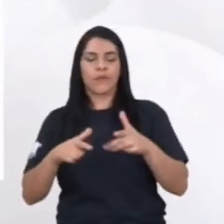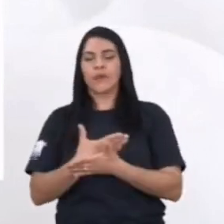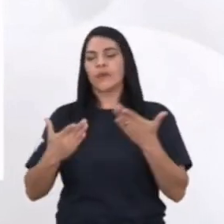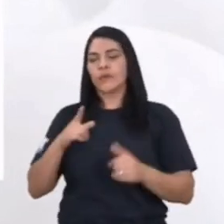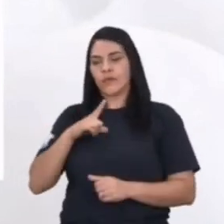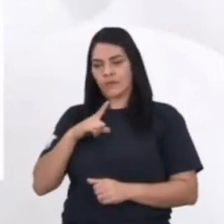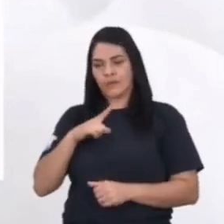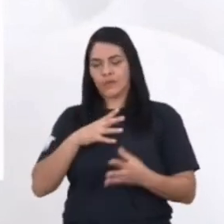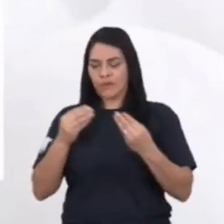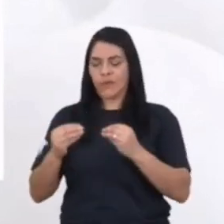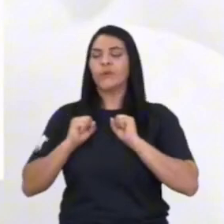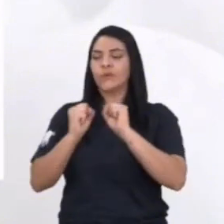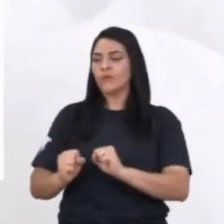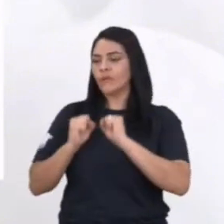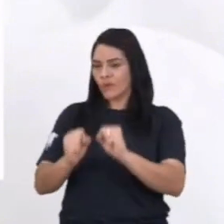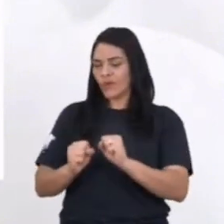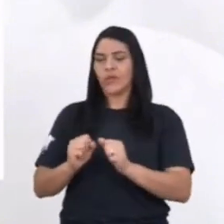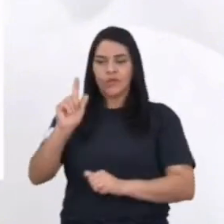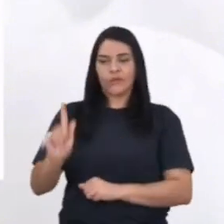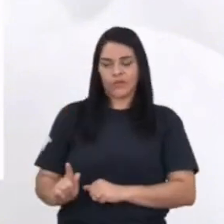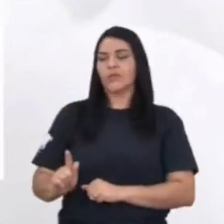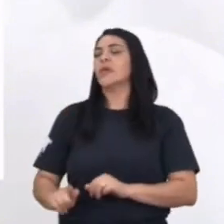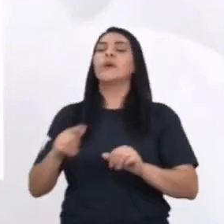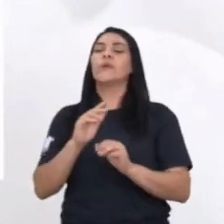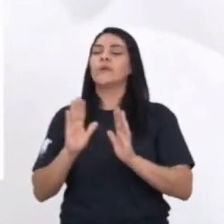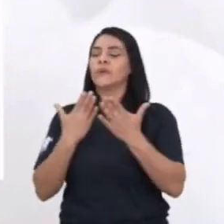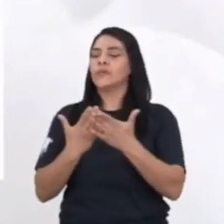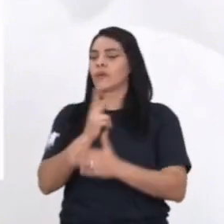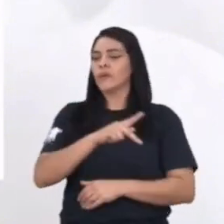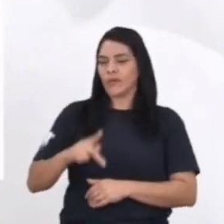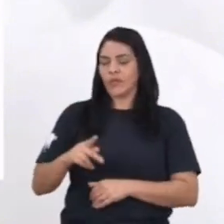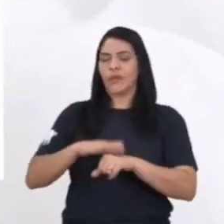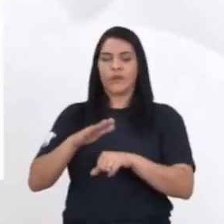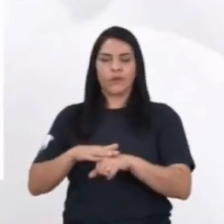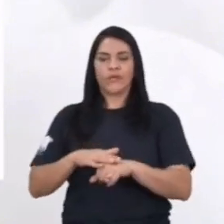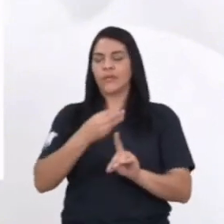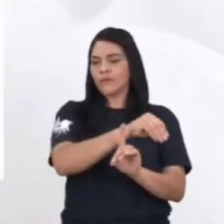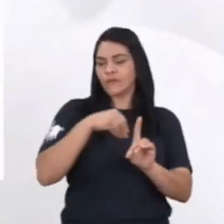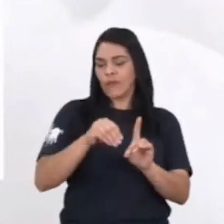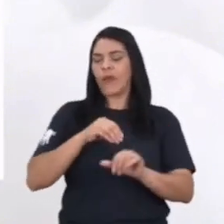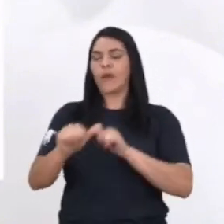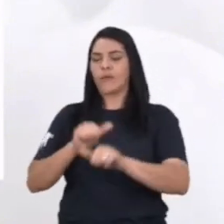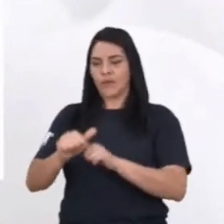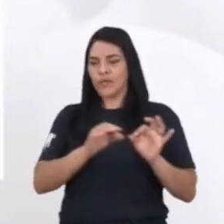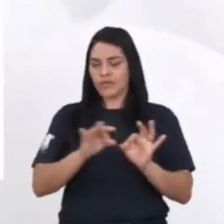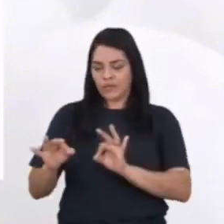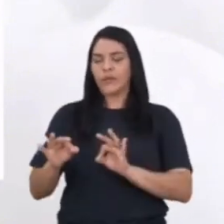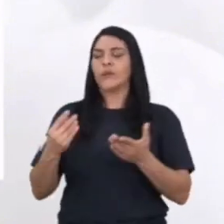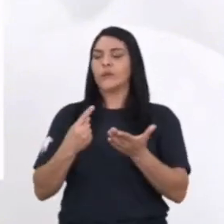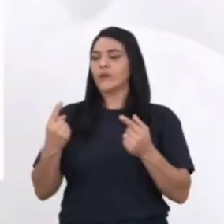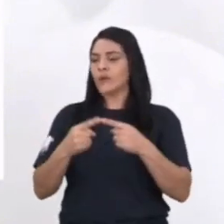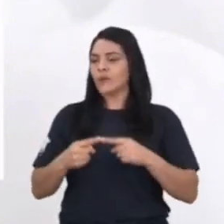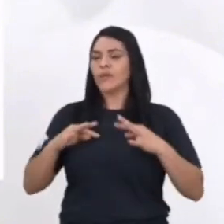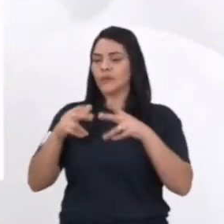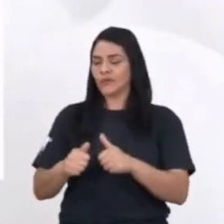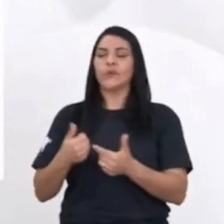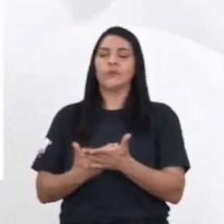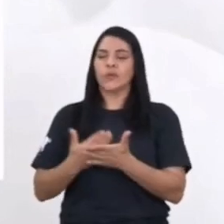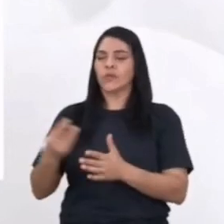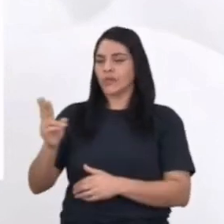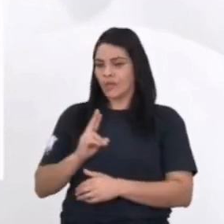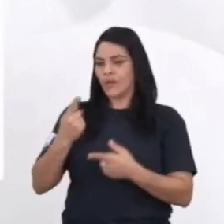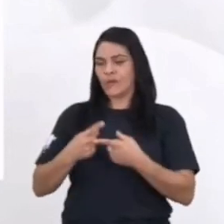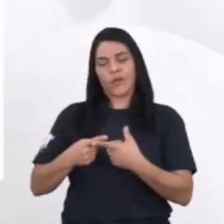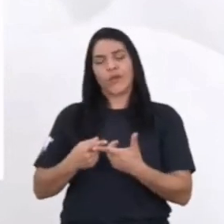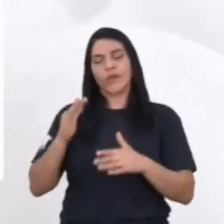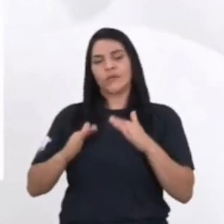que também é muito poderoso para a gestão escolar, para o professor, para a professora, fazer uma aplicação ali, uma intervenção, uma mudança de rota de acordo com o que os alunos estão respondendo. A gente sabe que eles nem sempre